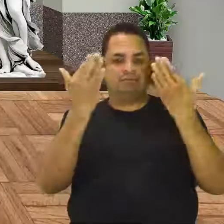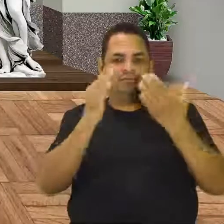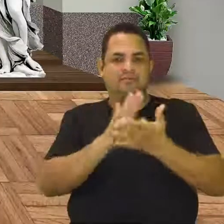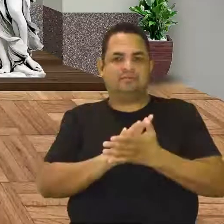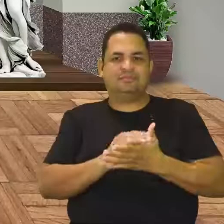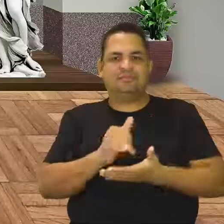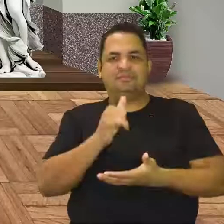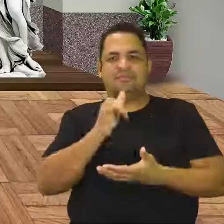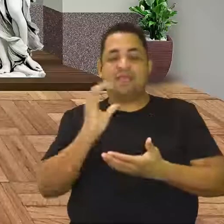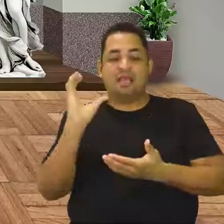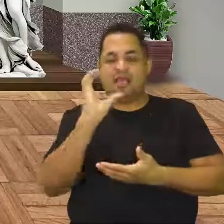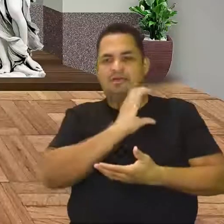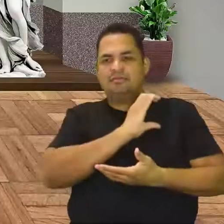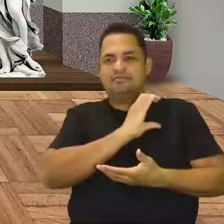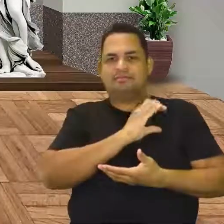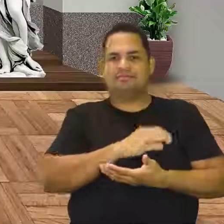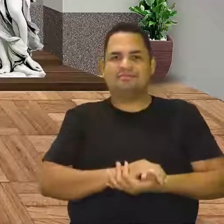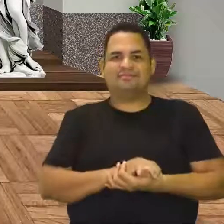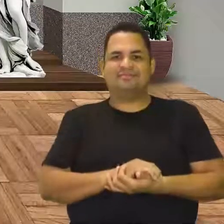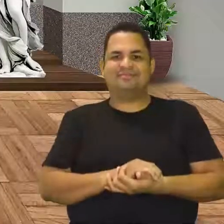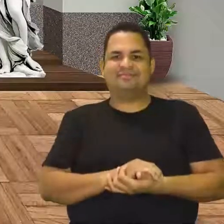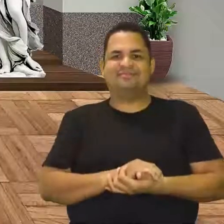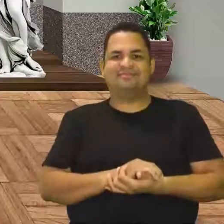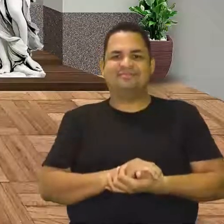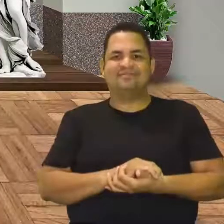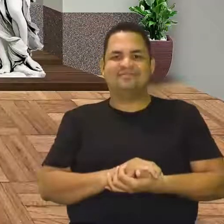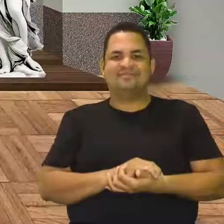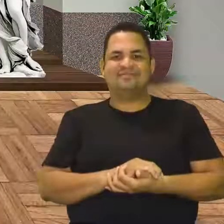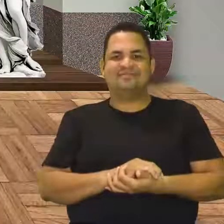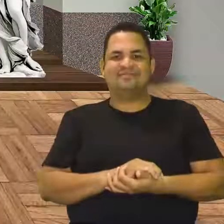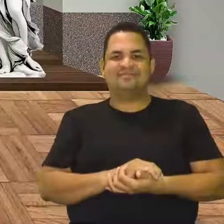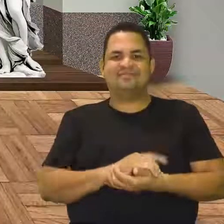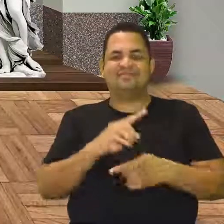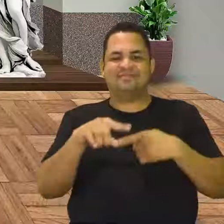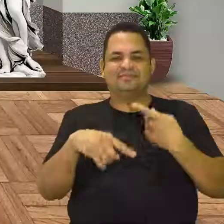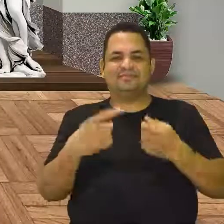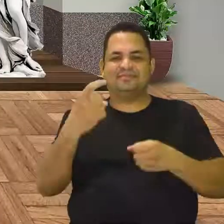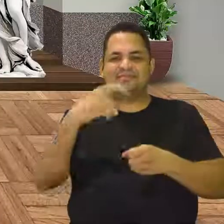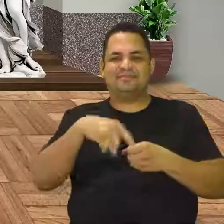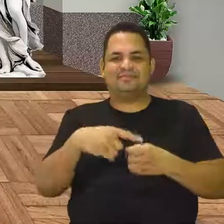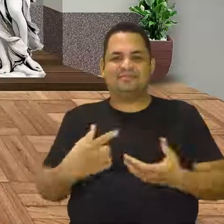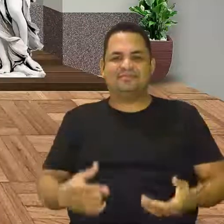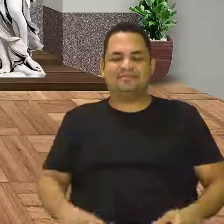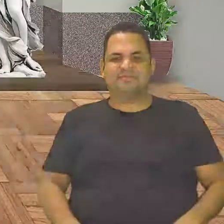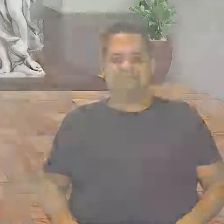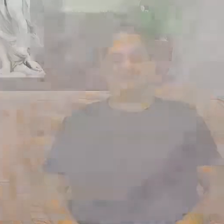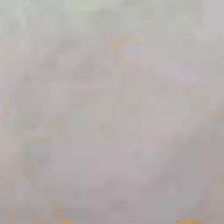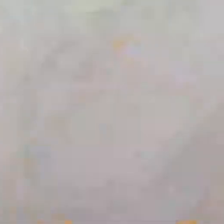tomar água. Vapt-vupt, como diz o professor Raimundo. Tá bom? Até daqui a pouco. Tchau, tchau.